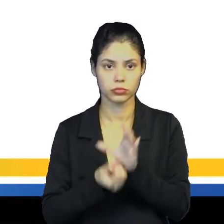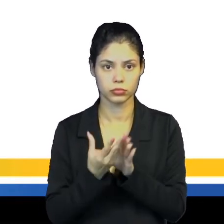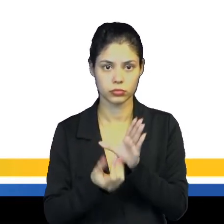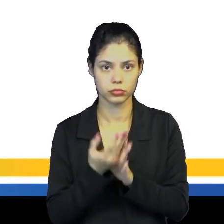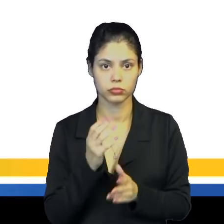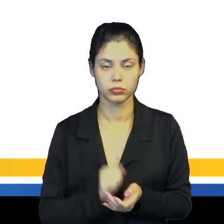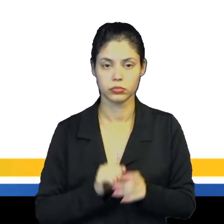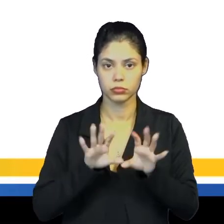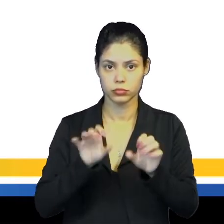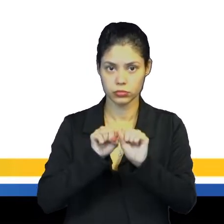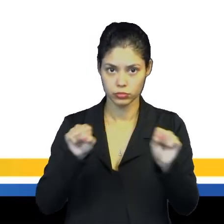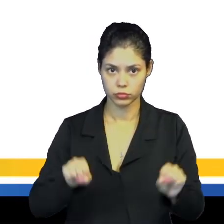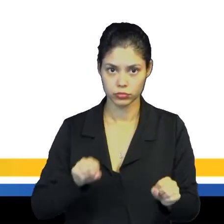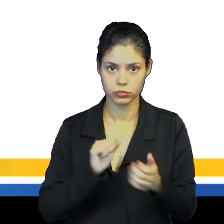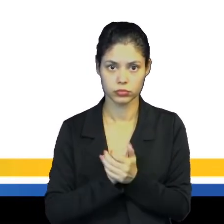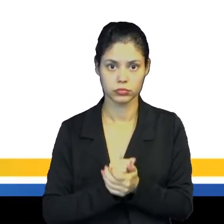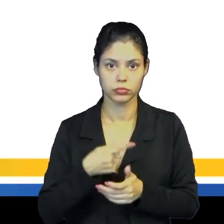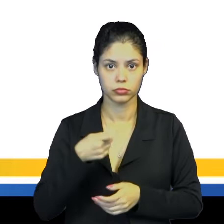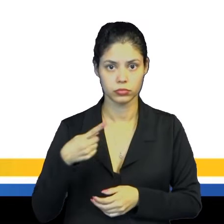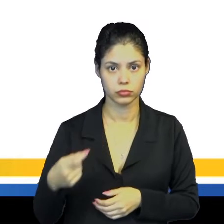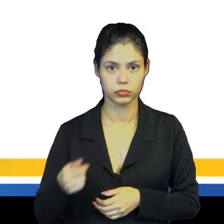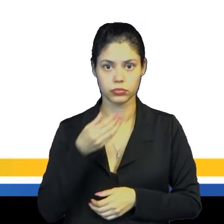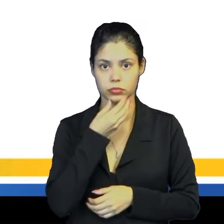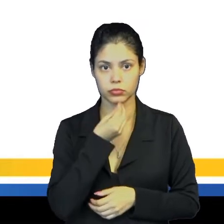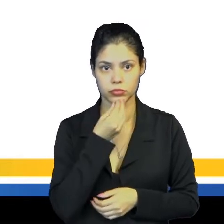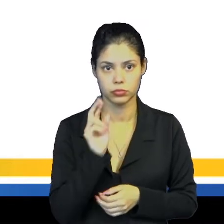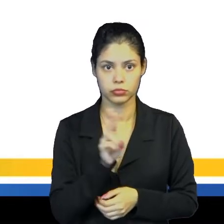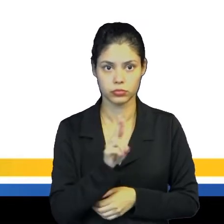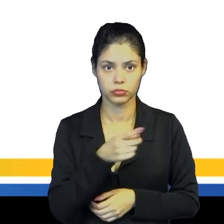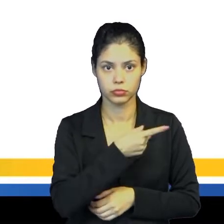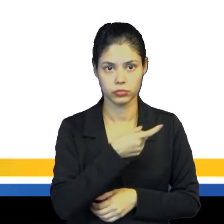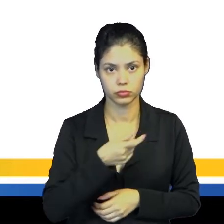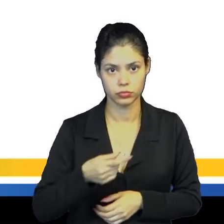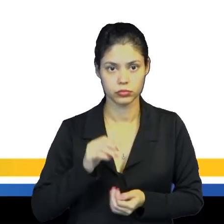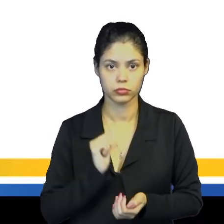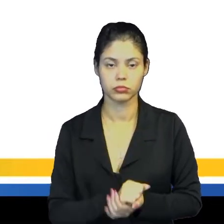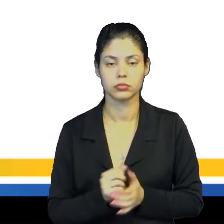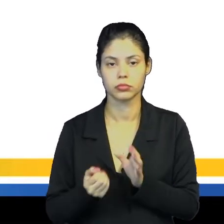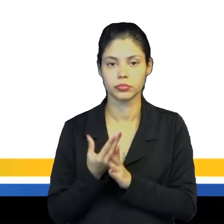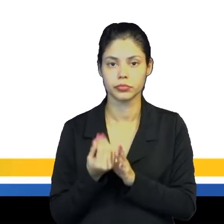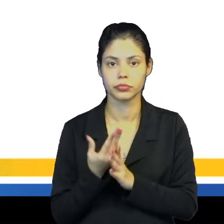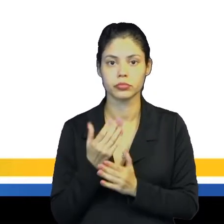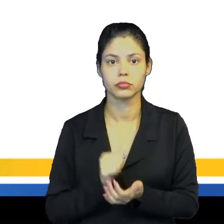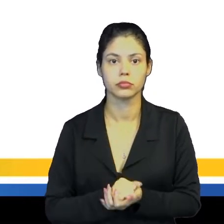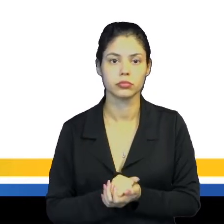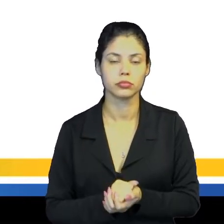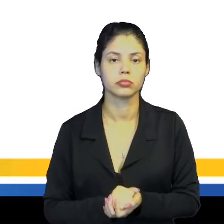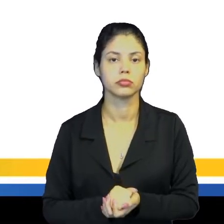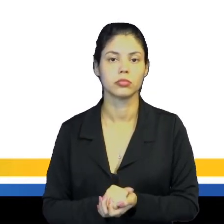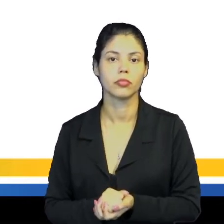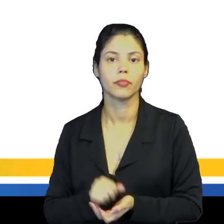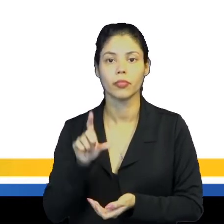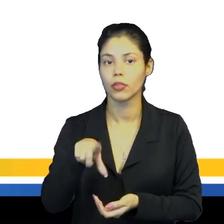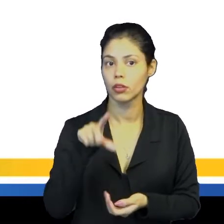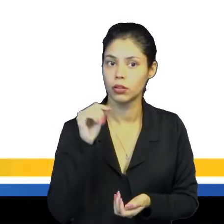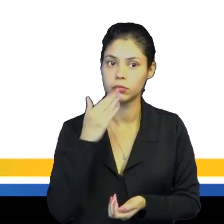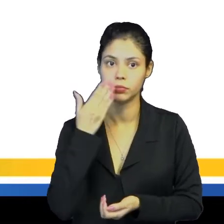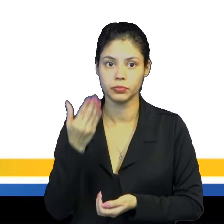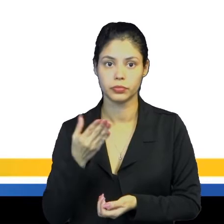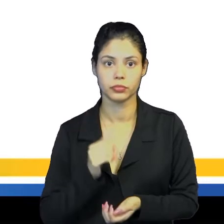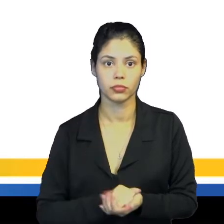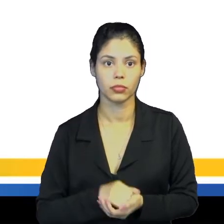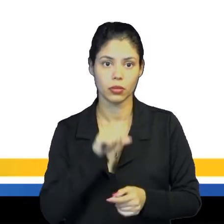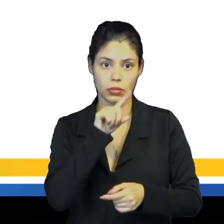reprodução. É nesse sistema que os gametas masculinos, chamados de espermatozoides, são produzidos. Entre as alternativas a